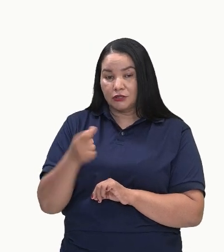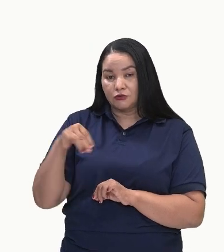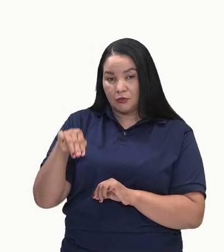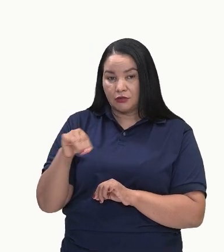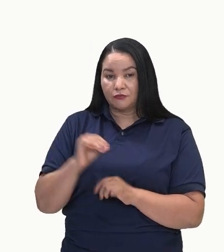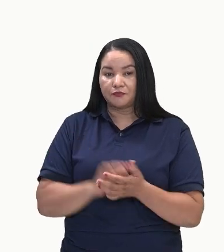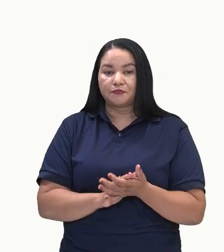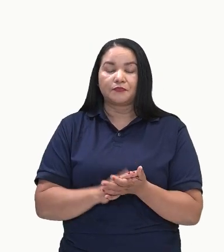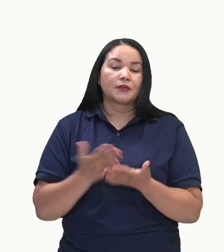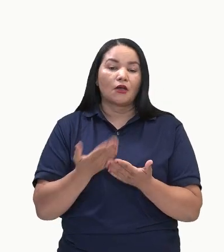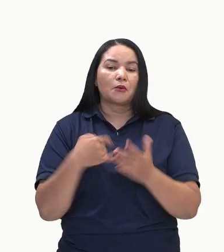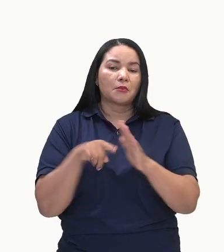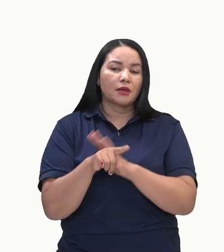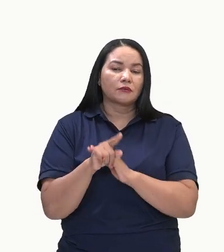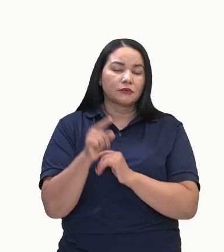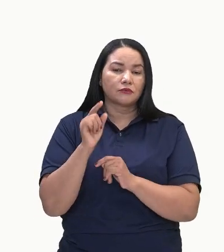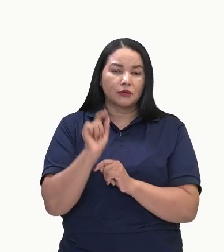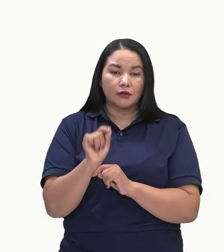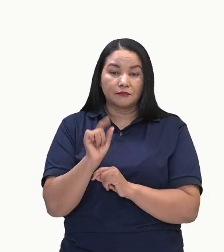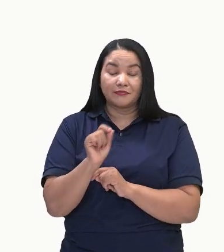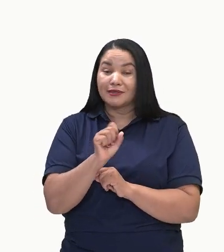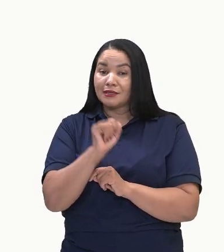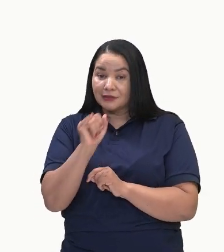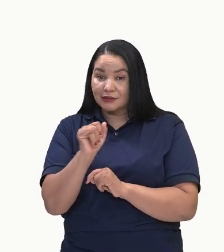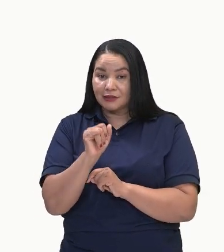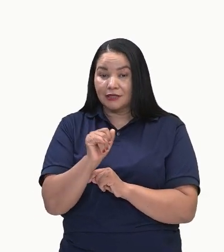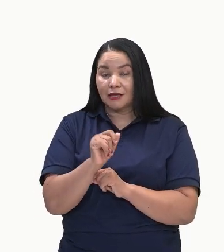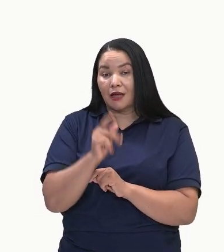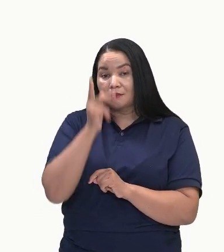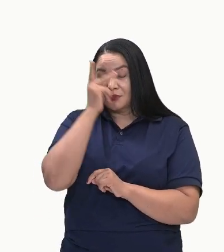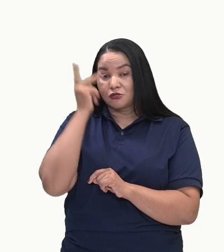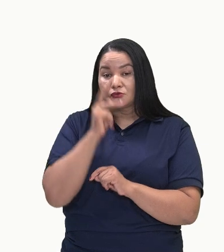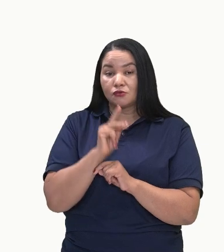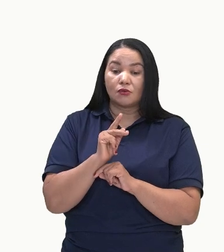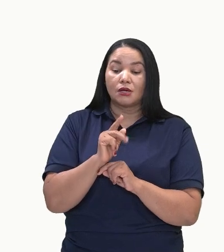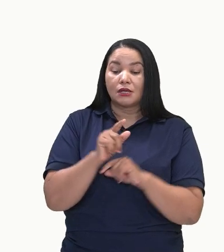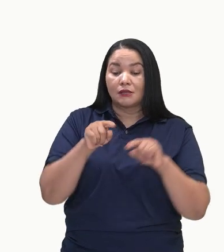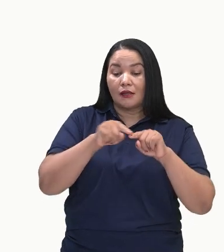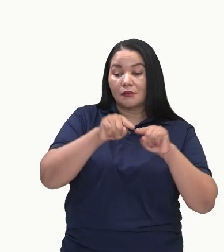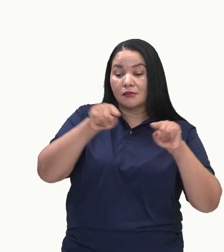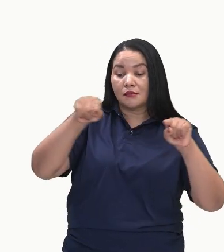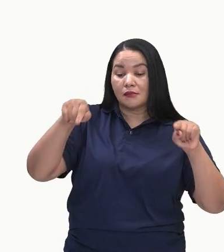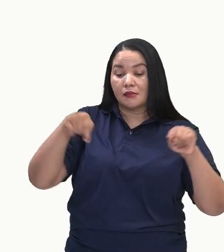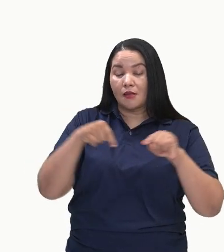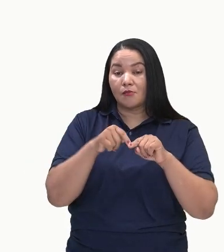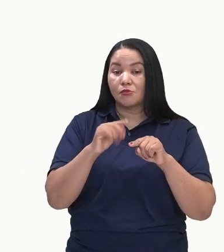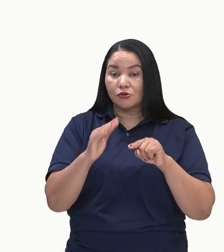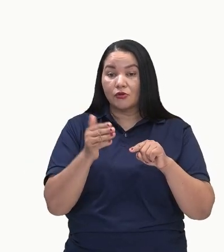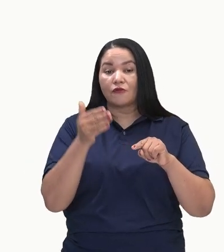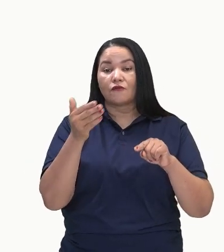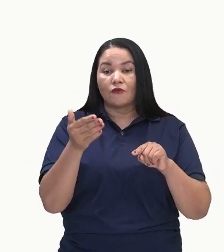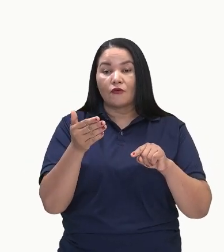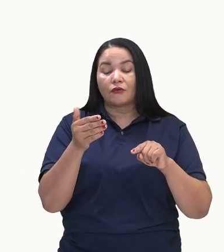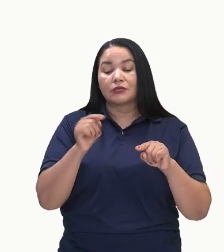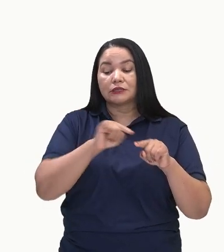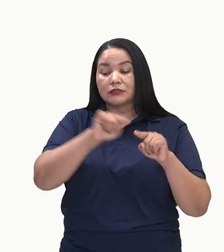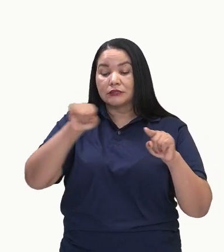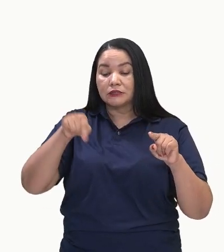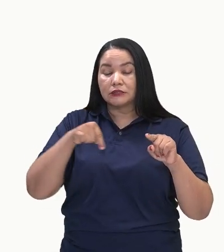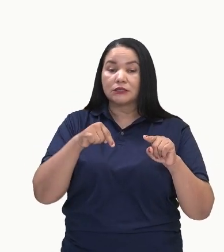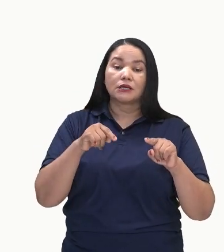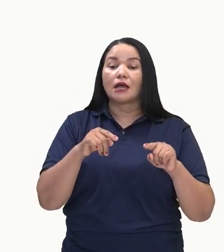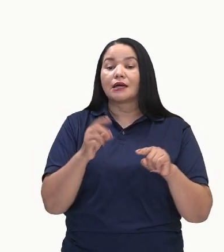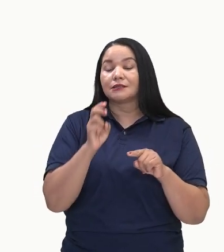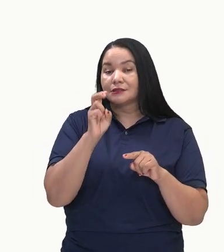aqui. Se o atleta que está na pista externa der 5 voltas completas, quantas